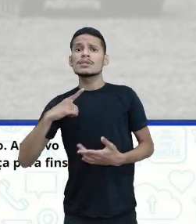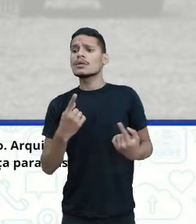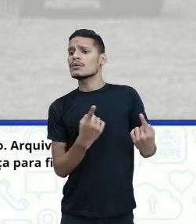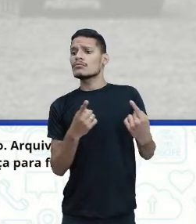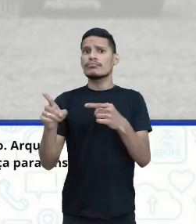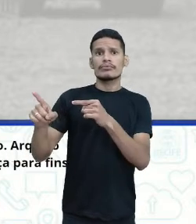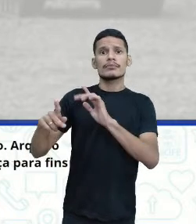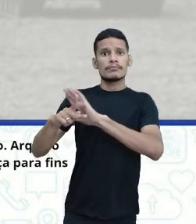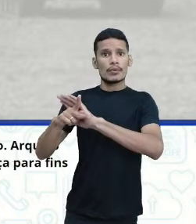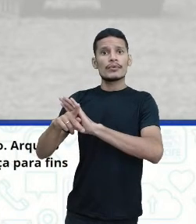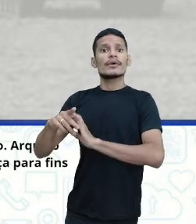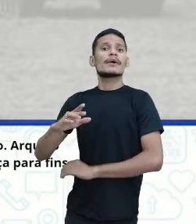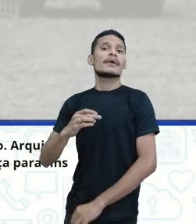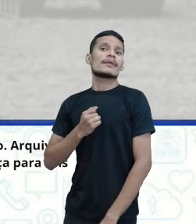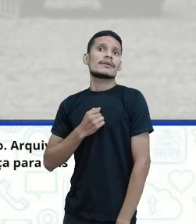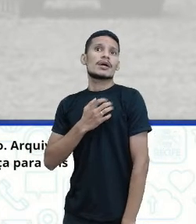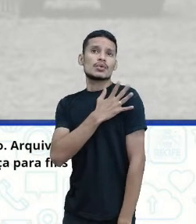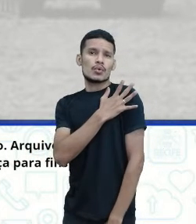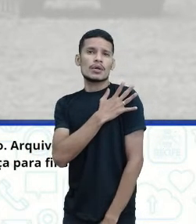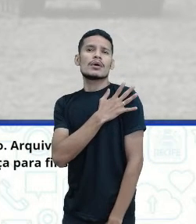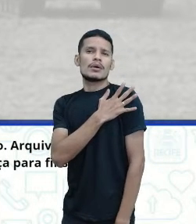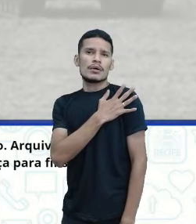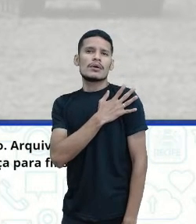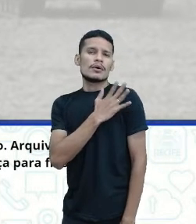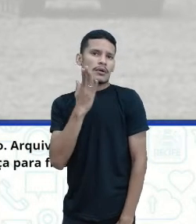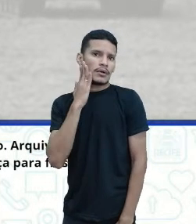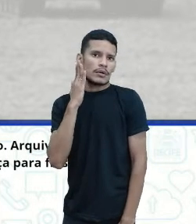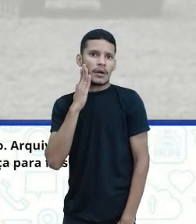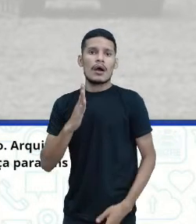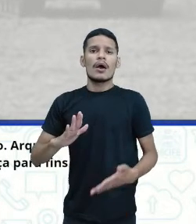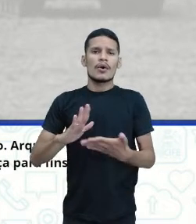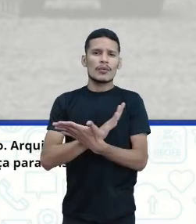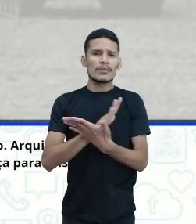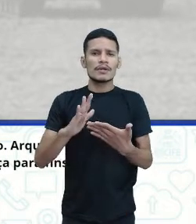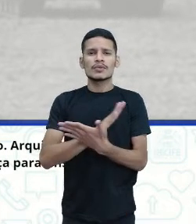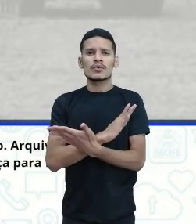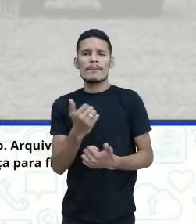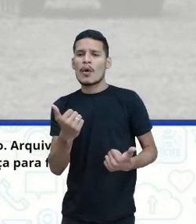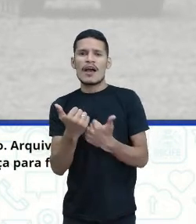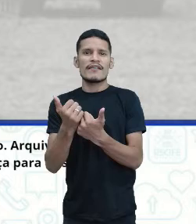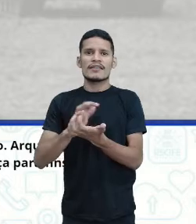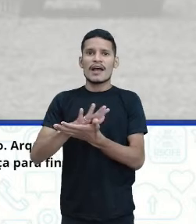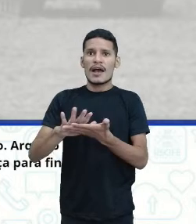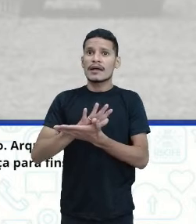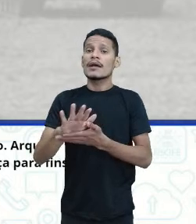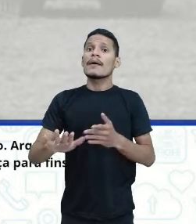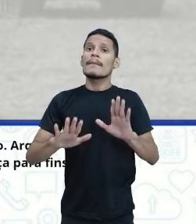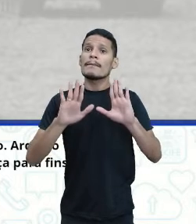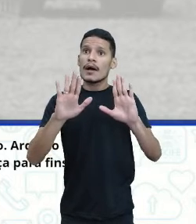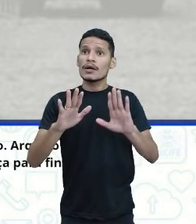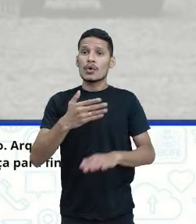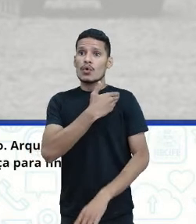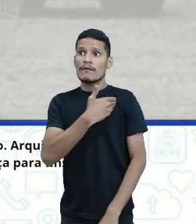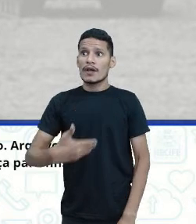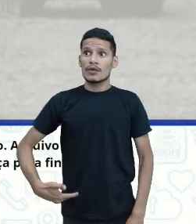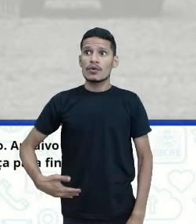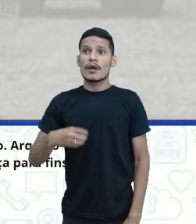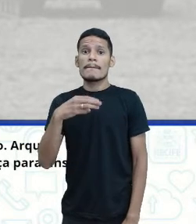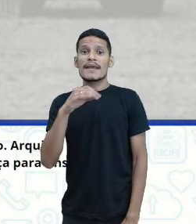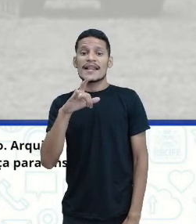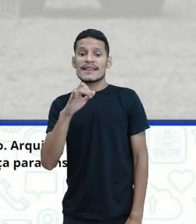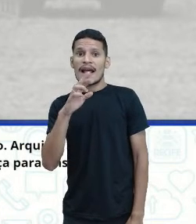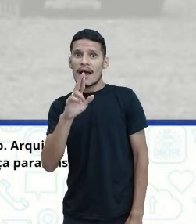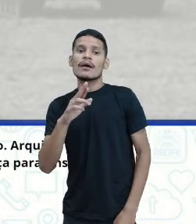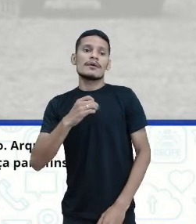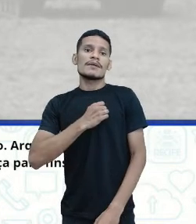à ditadura, então a gente que, né, não era um grande apoiador da ditadura, então o governo militar resolveu agir